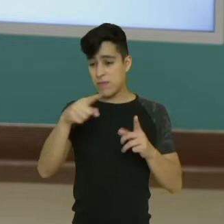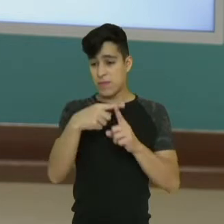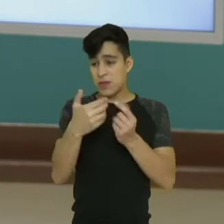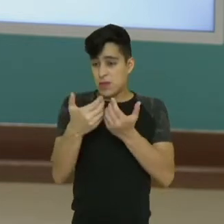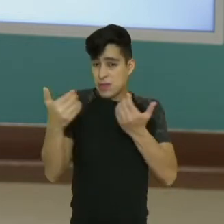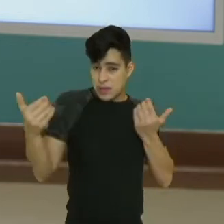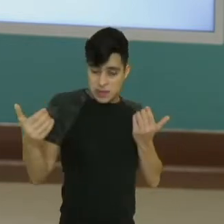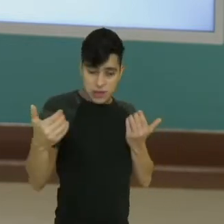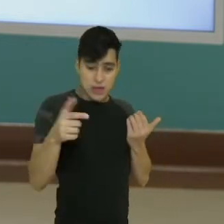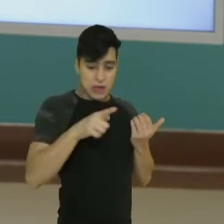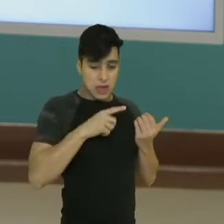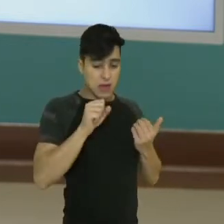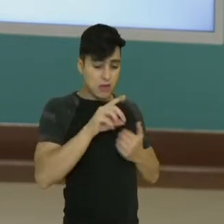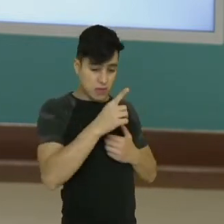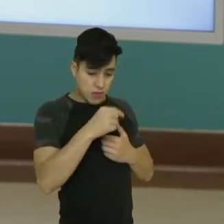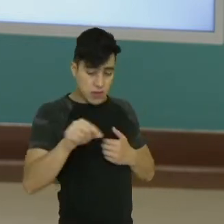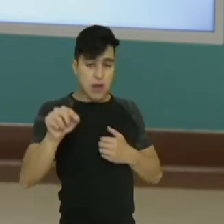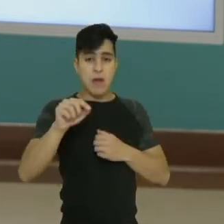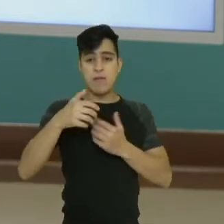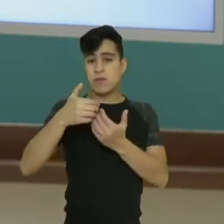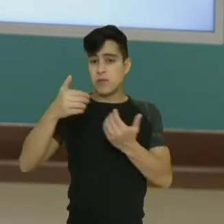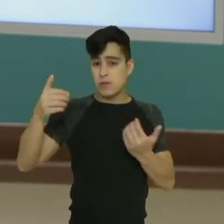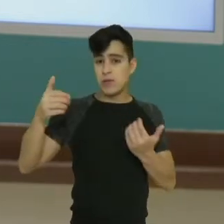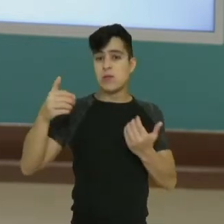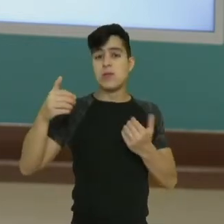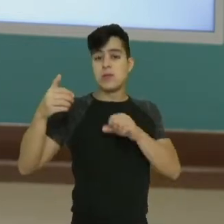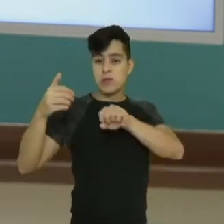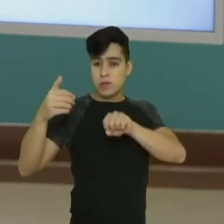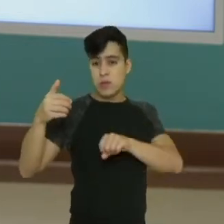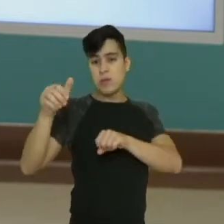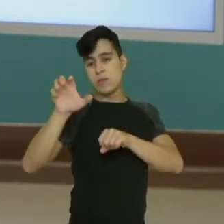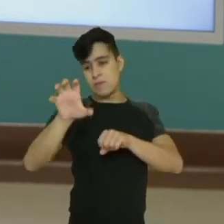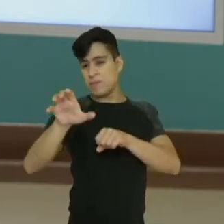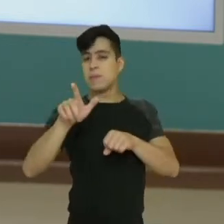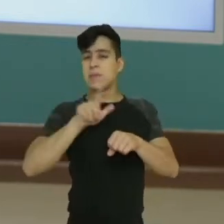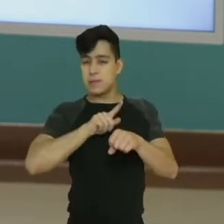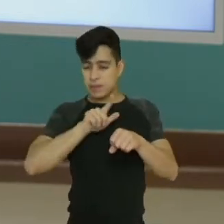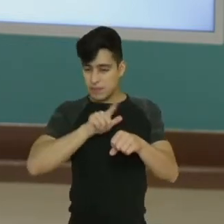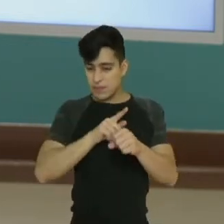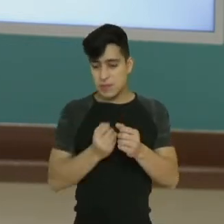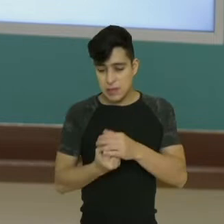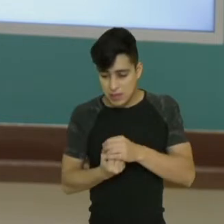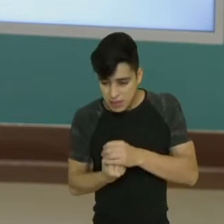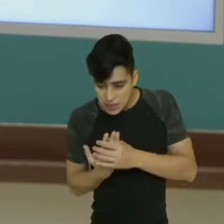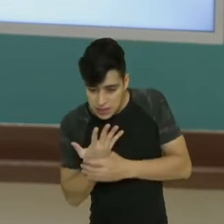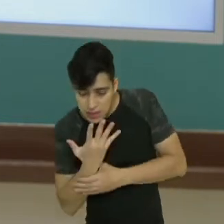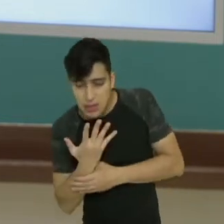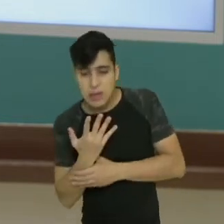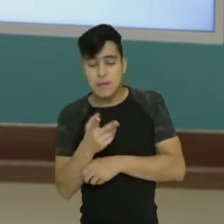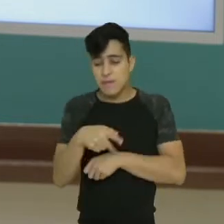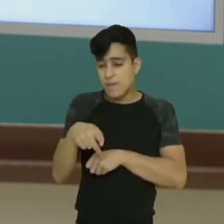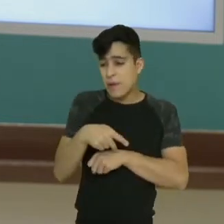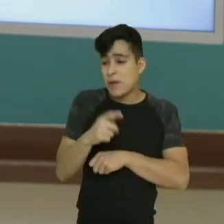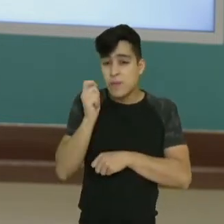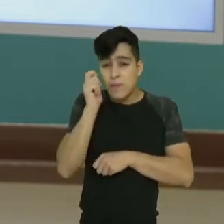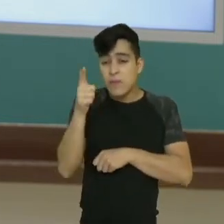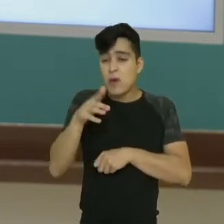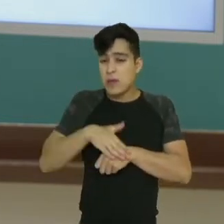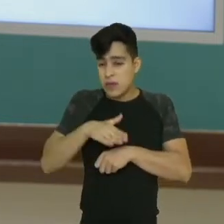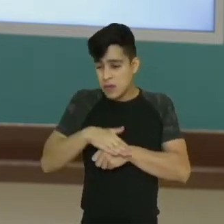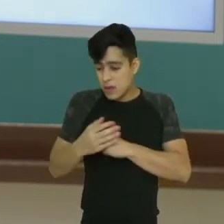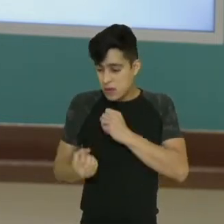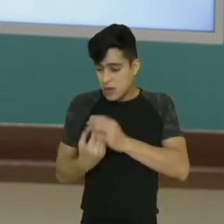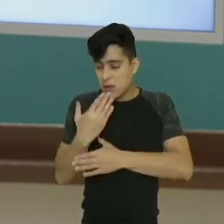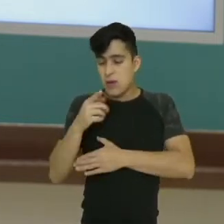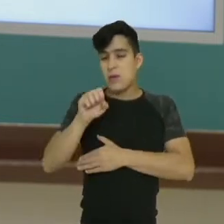países, Sudão e Sudão do Sul, devido ao conflito entre esses países, e surgiu aí o país mais recente do mundo, que é o Sudão do